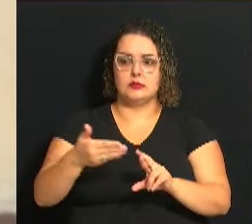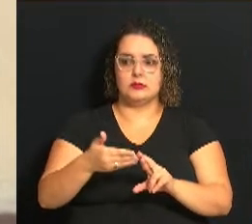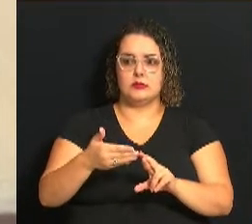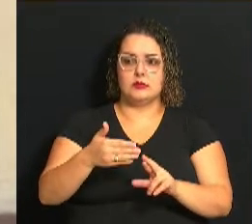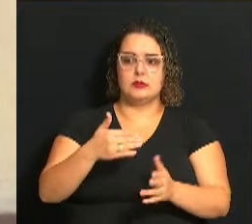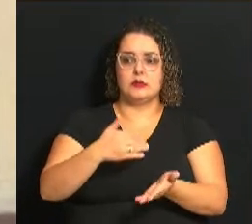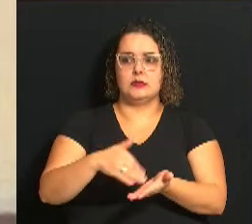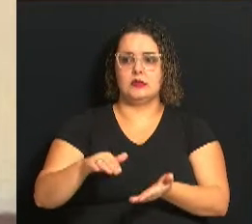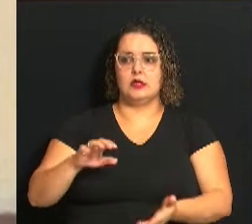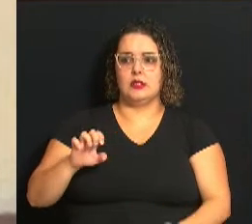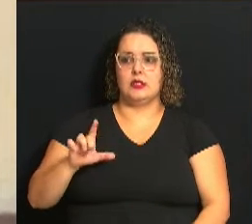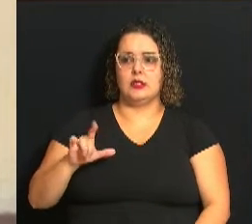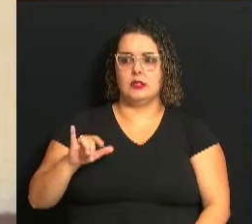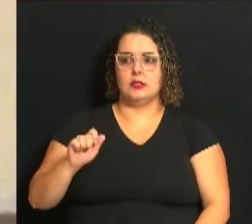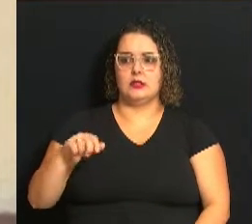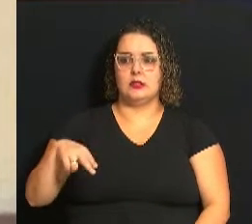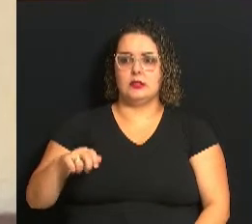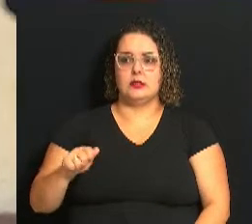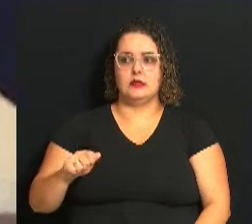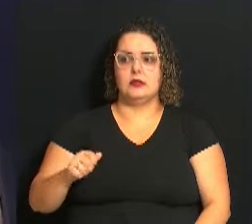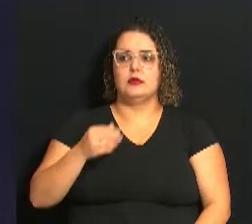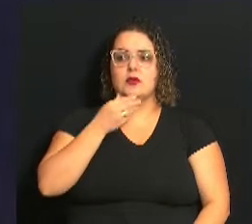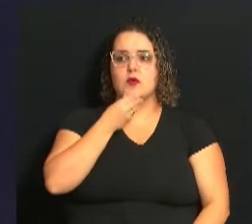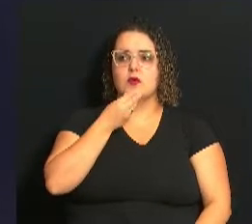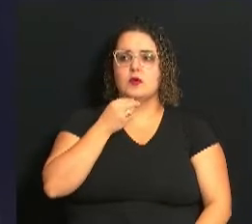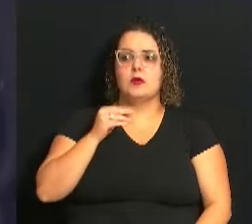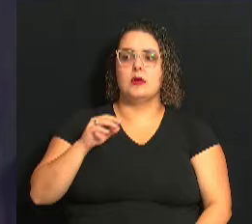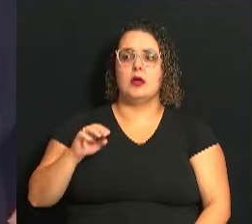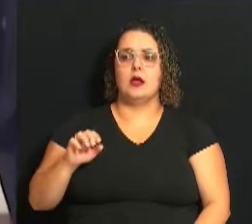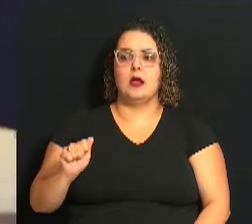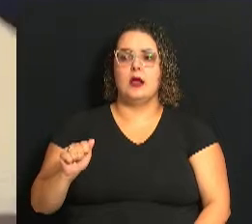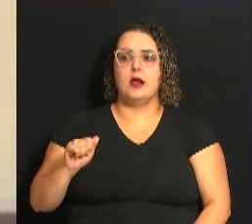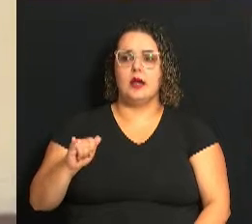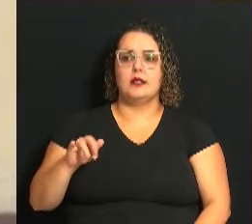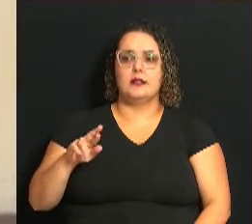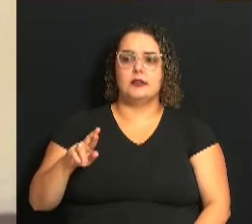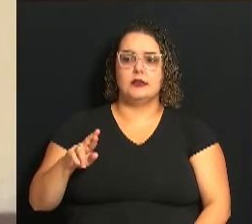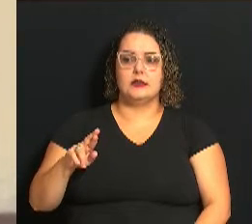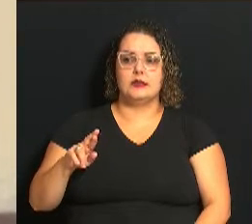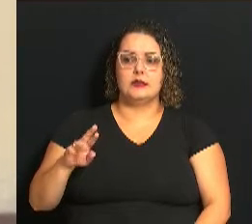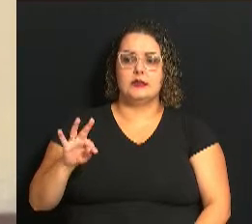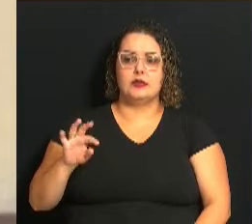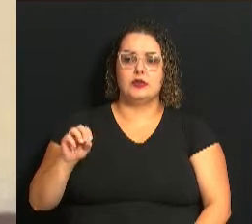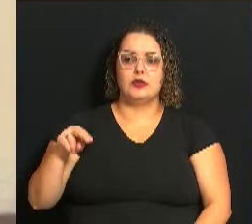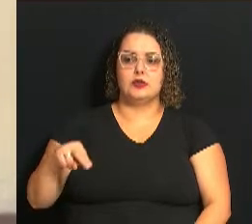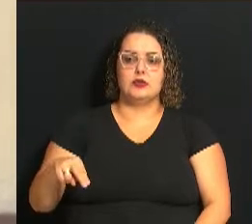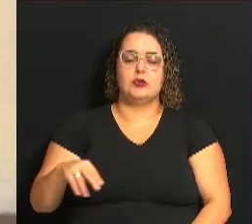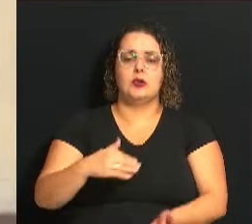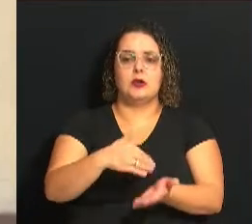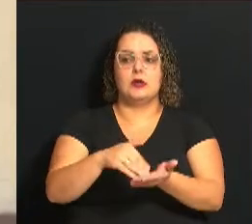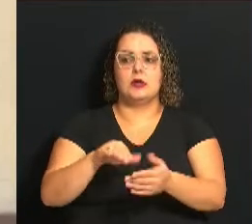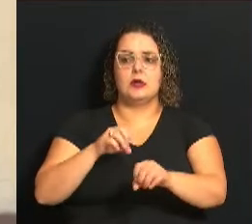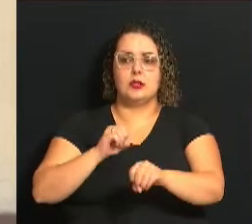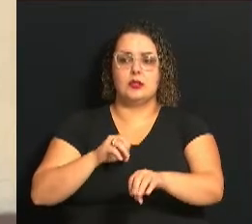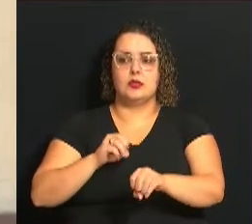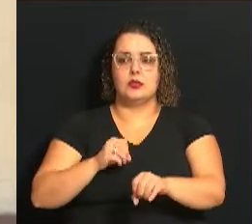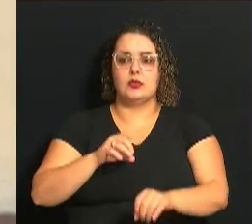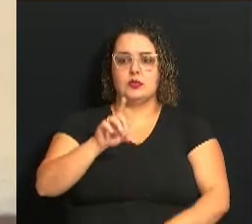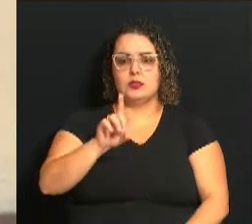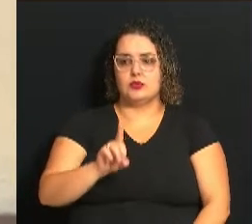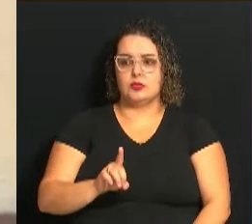Eliane, o senhor Ayrton Aparecido Salvador, e da Secretaria de Educação, o